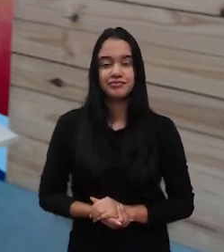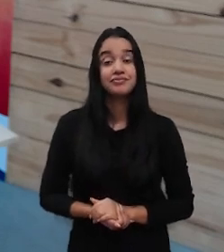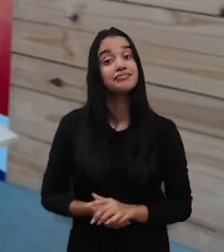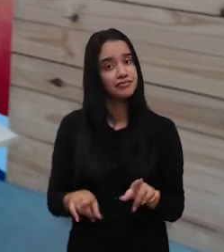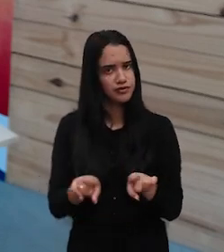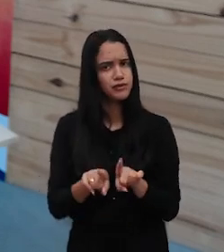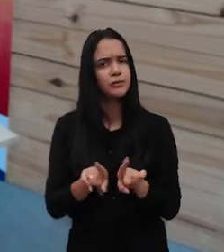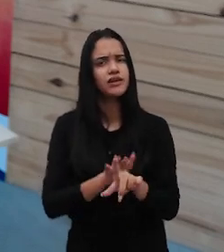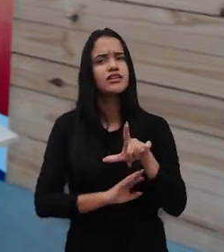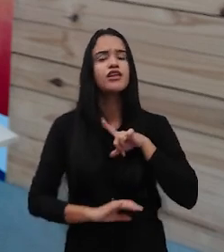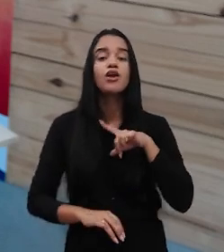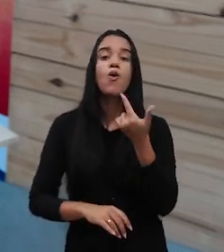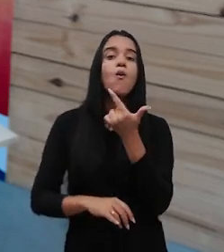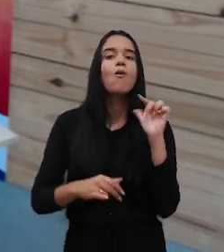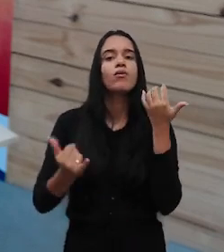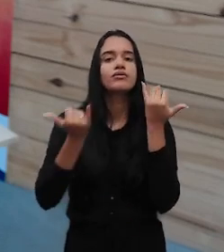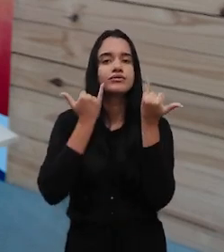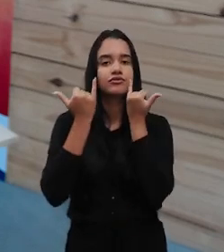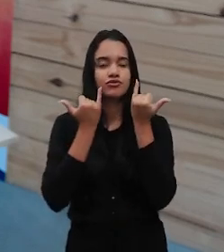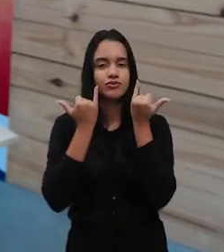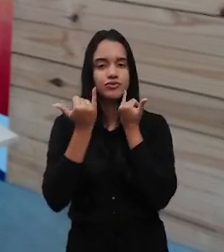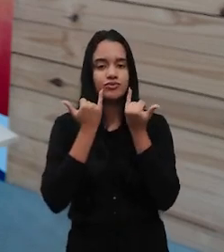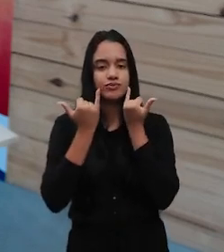também temos uma outra informação, né? um